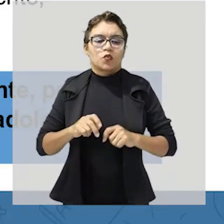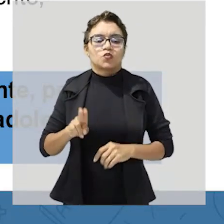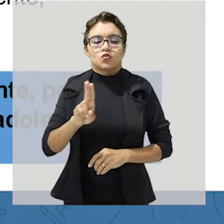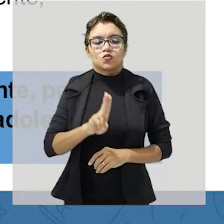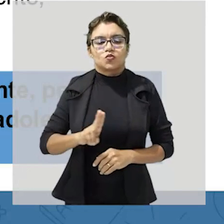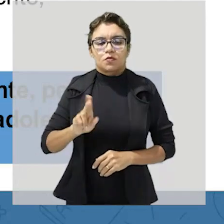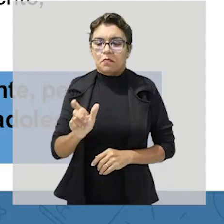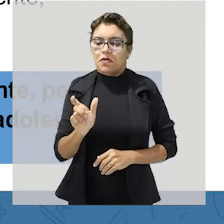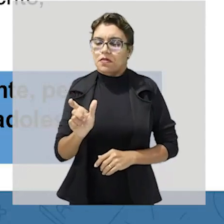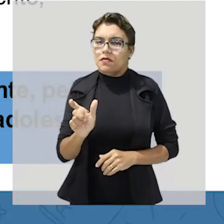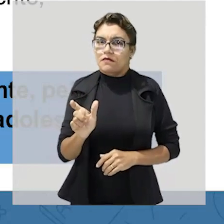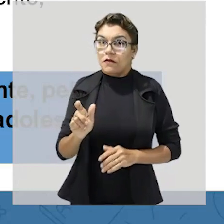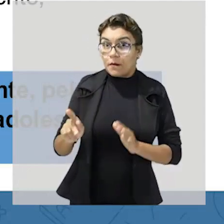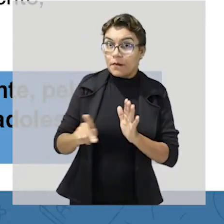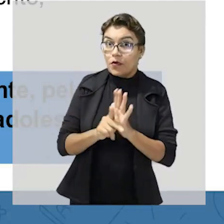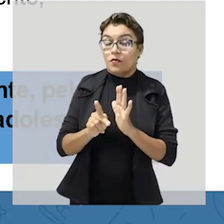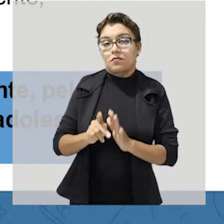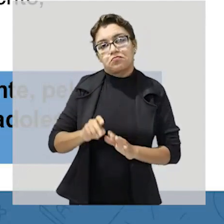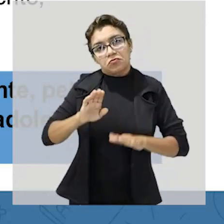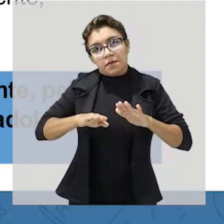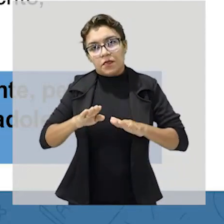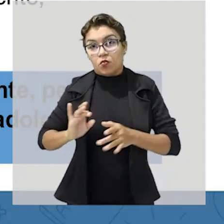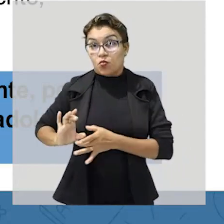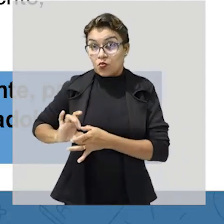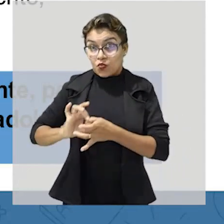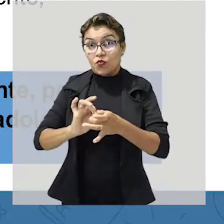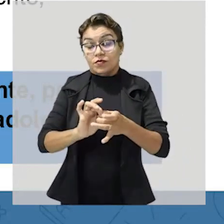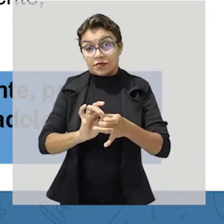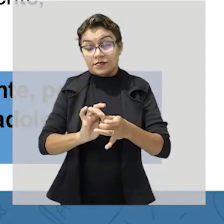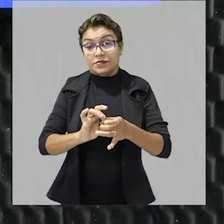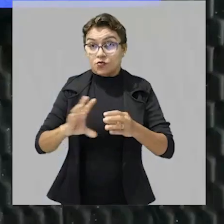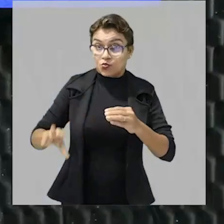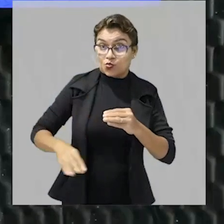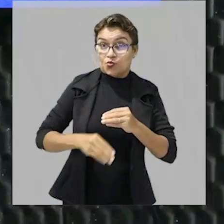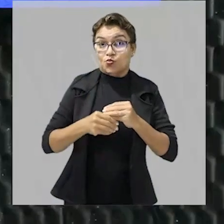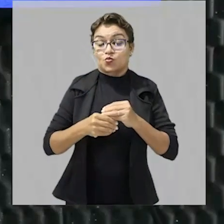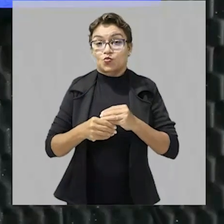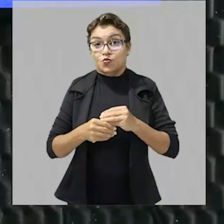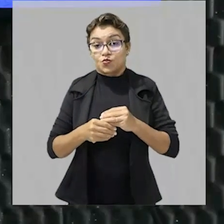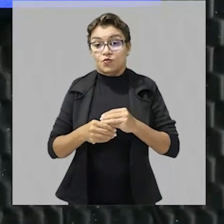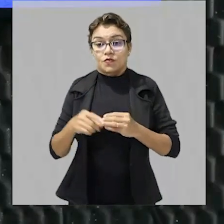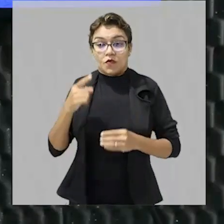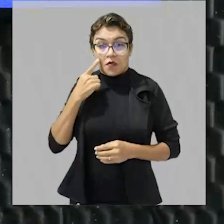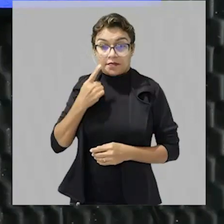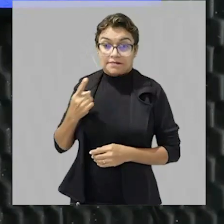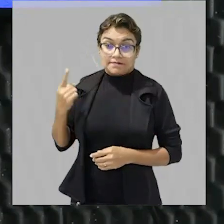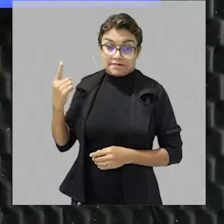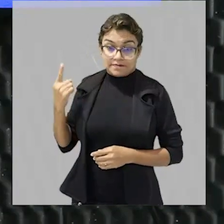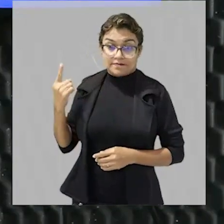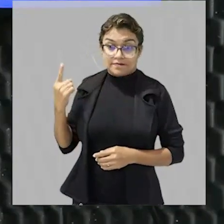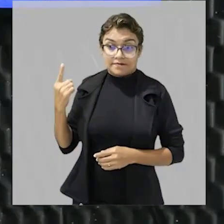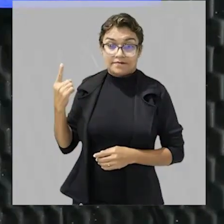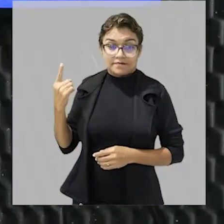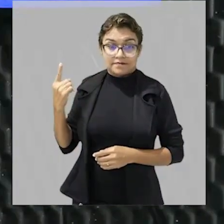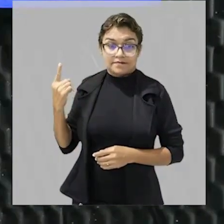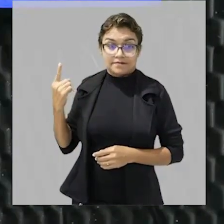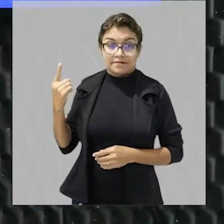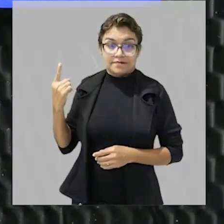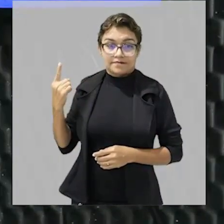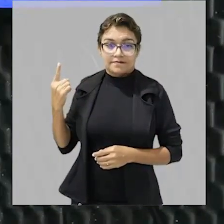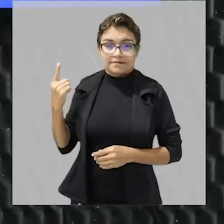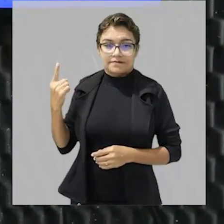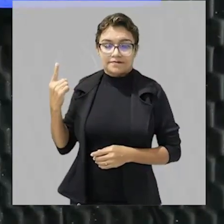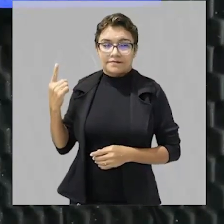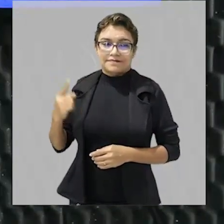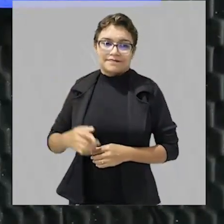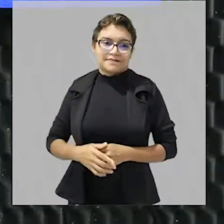a vida, tá bom? Mais uma questão, aliás, o comentário, né, que eu fiz aqui para vocês, ó. Palavra próprio pode ser substituída,